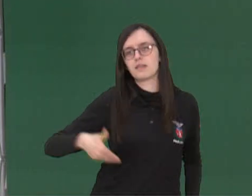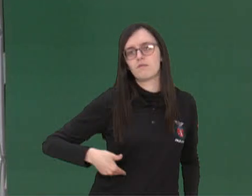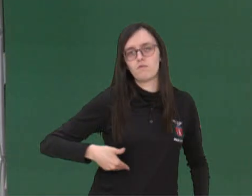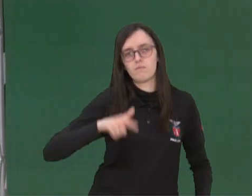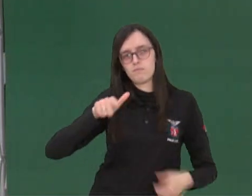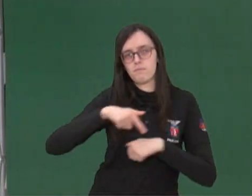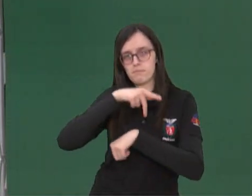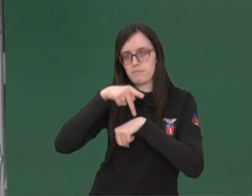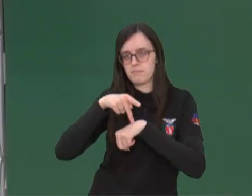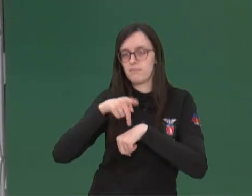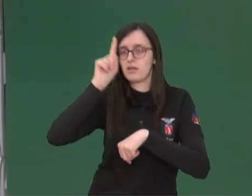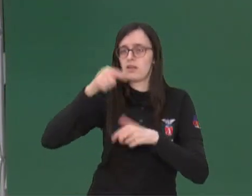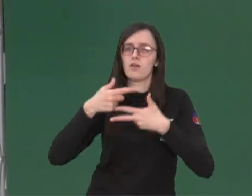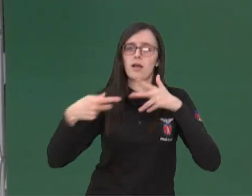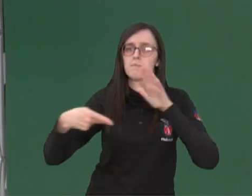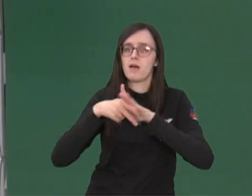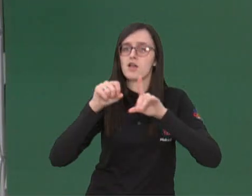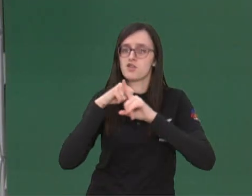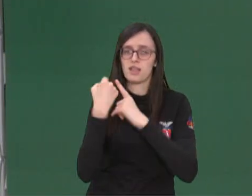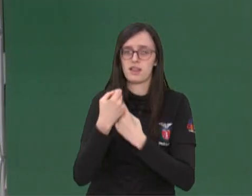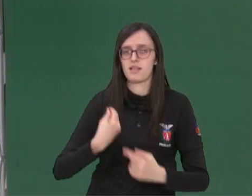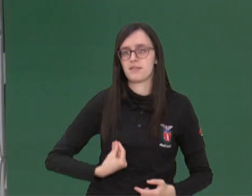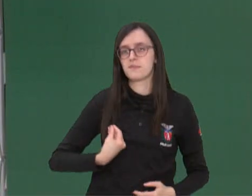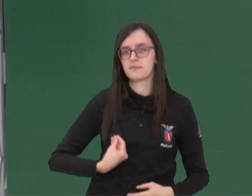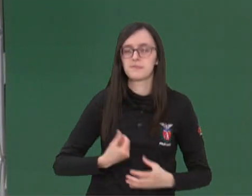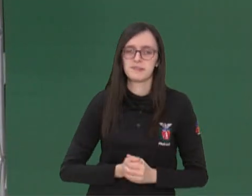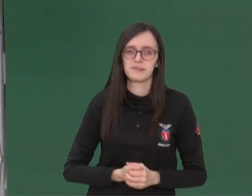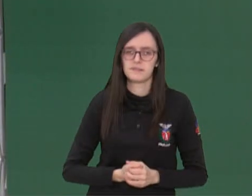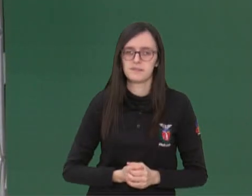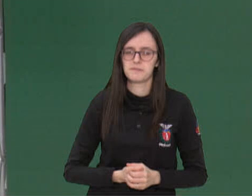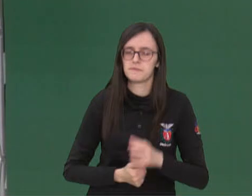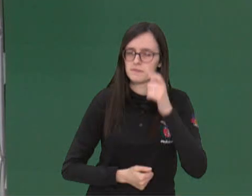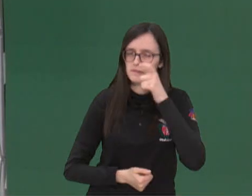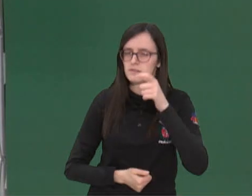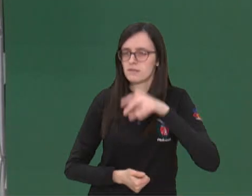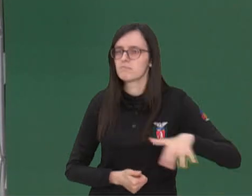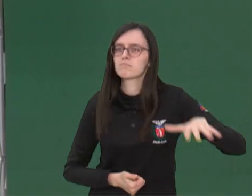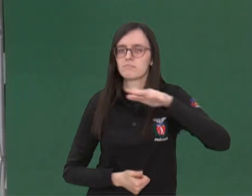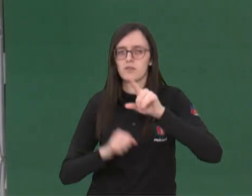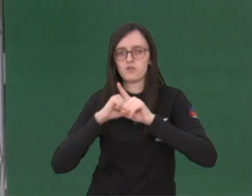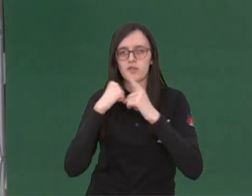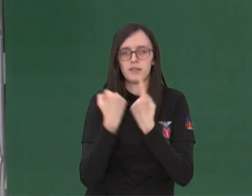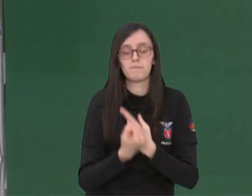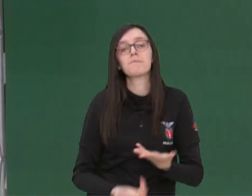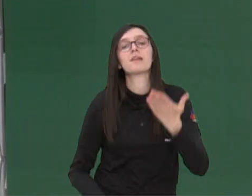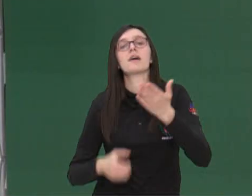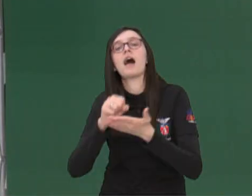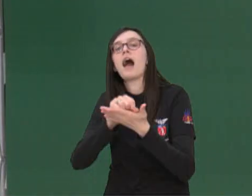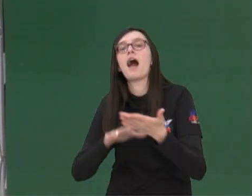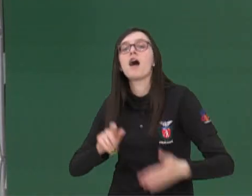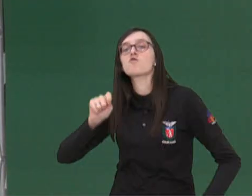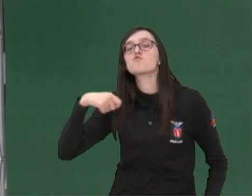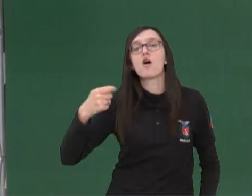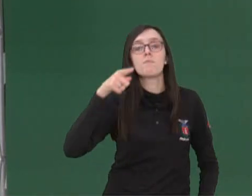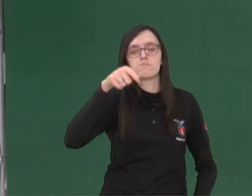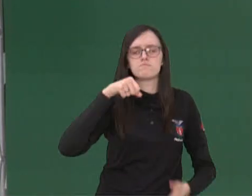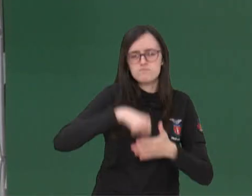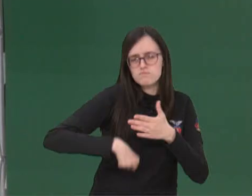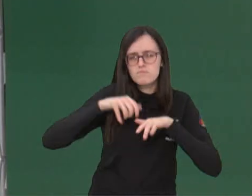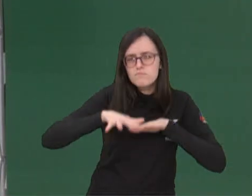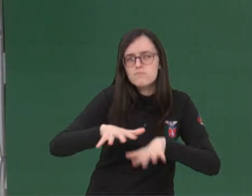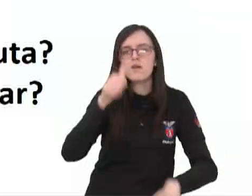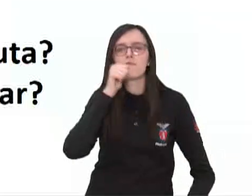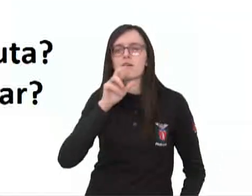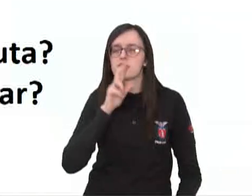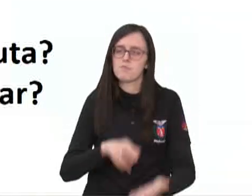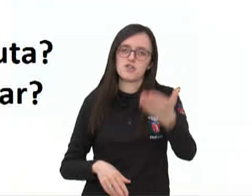no país. Questões sociais que interessavam a toda a sociedade. Tarefas sobre essas lutas